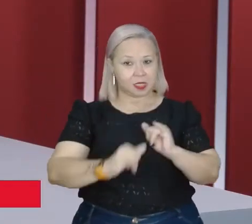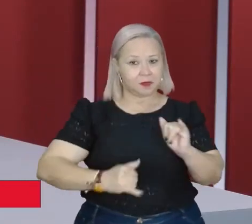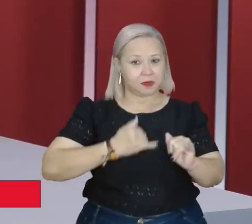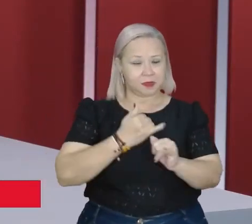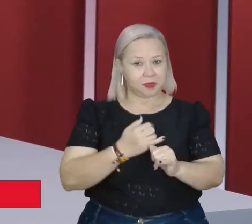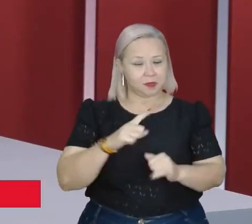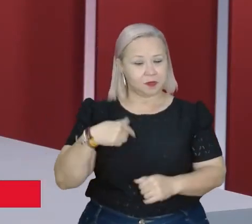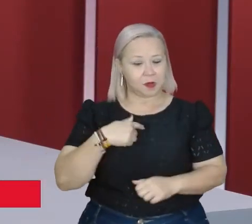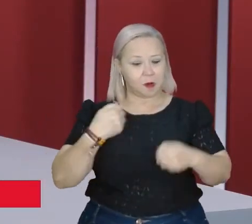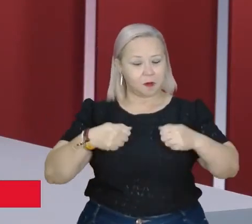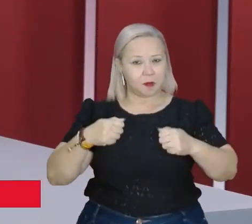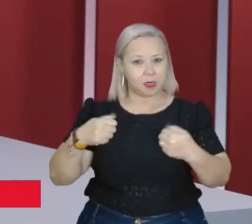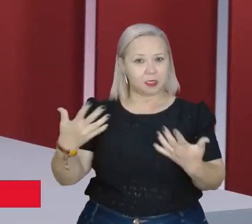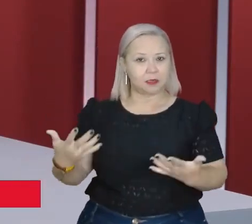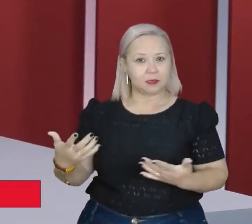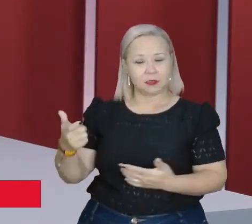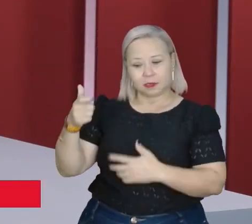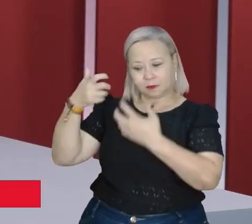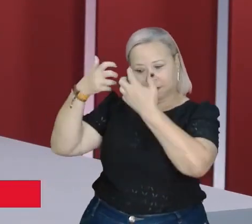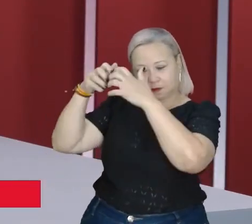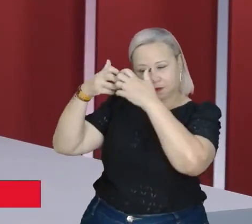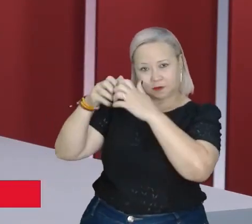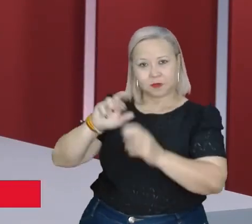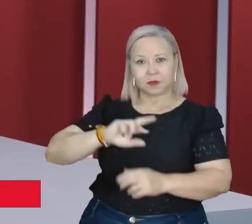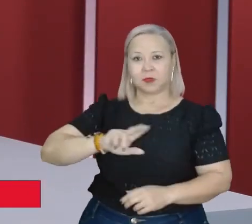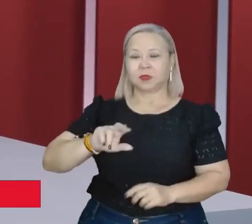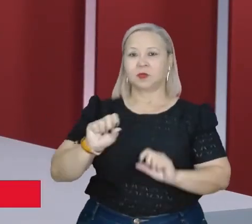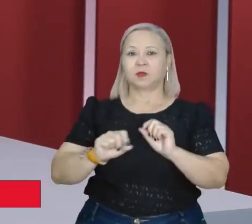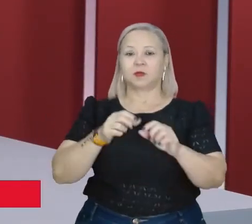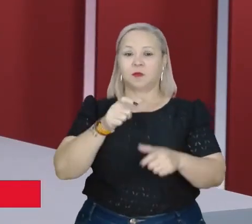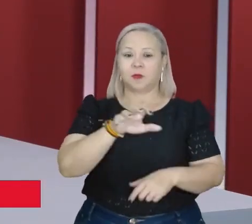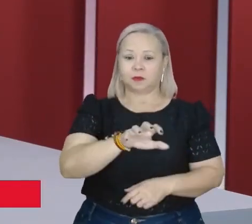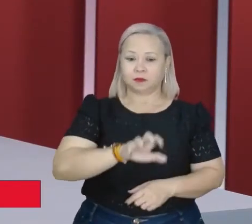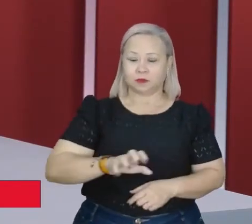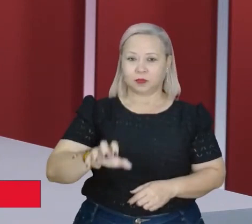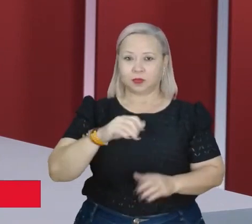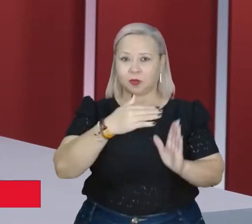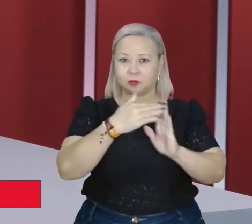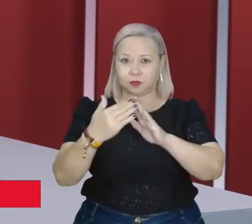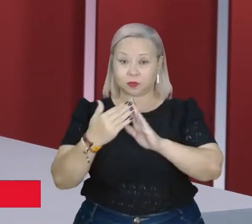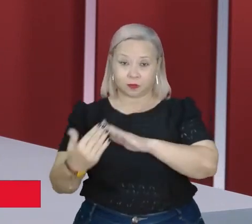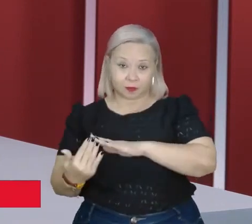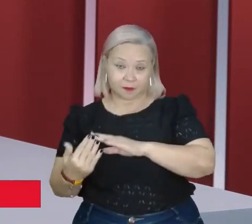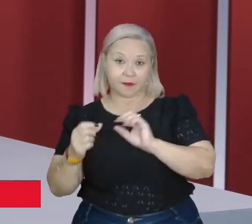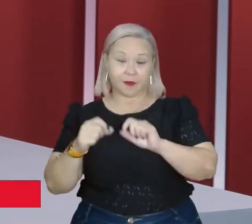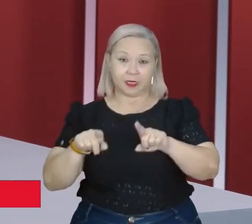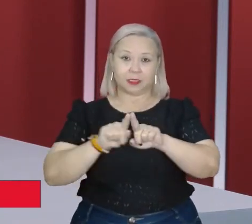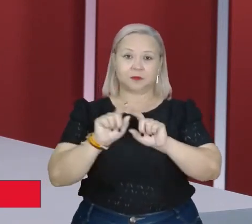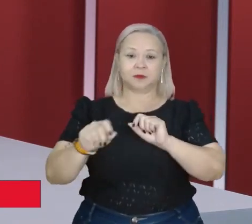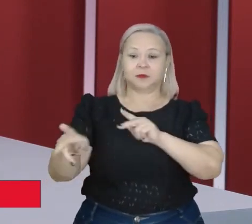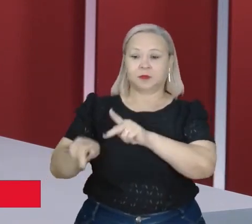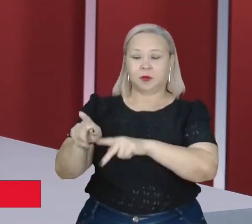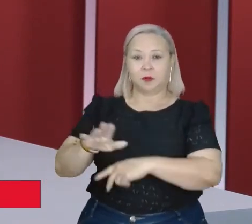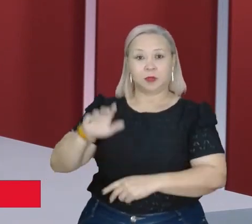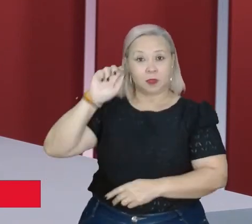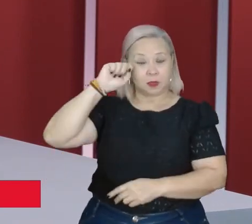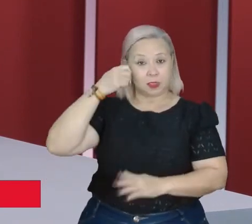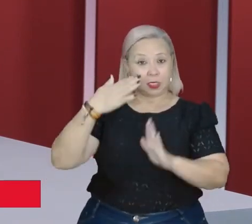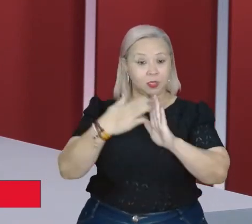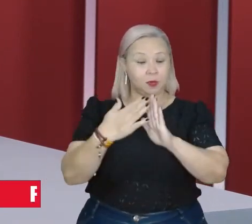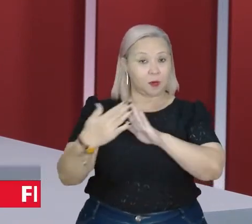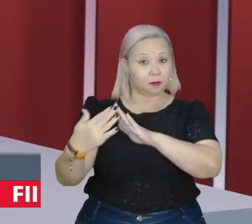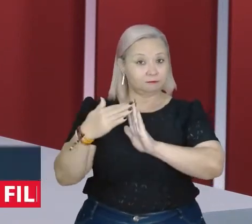A gente precisa refletir que não dá mais para os territórios de periferia, das favelas, para a população negra que reside